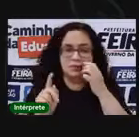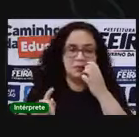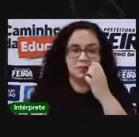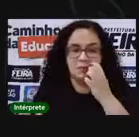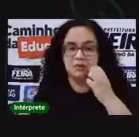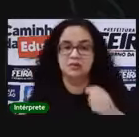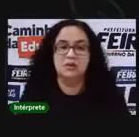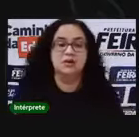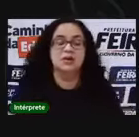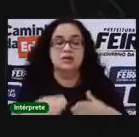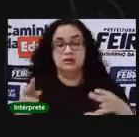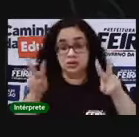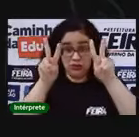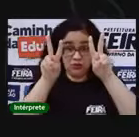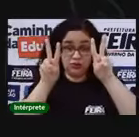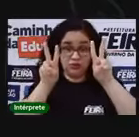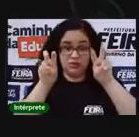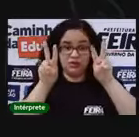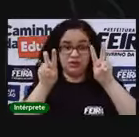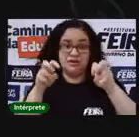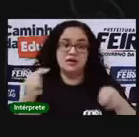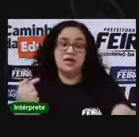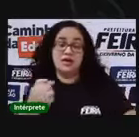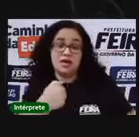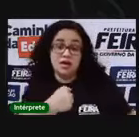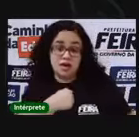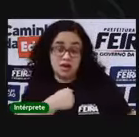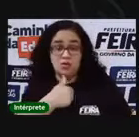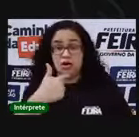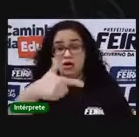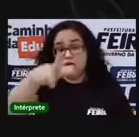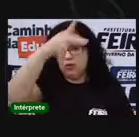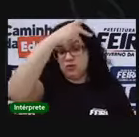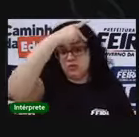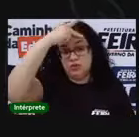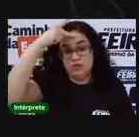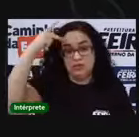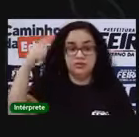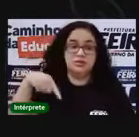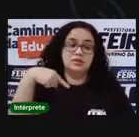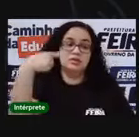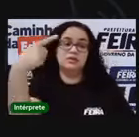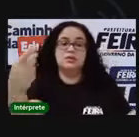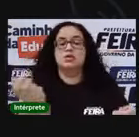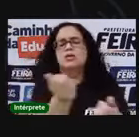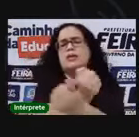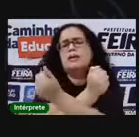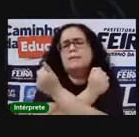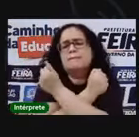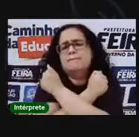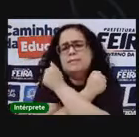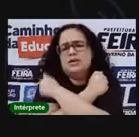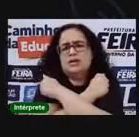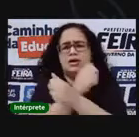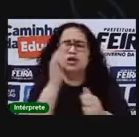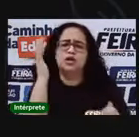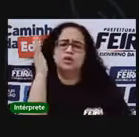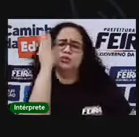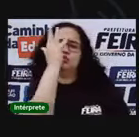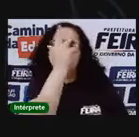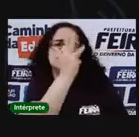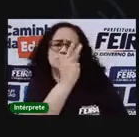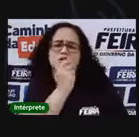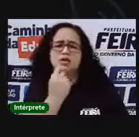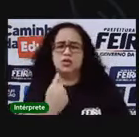Então, o tema da gente é eu e o outro para além do abraço. Olha que coisa bonita. Eu e o